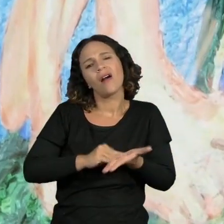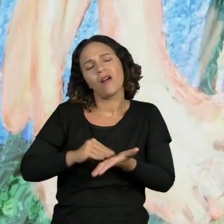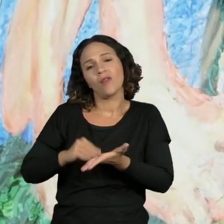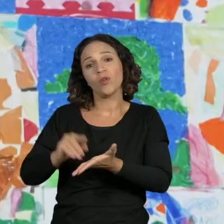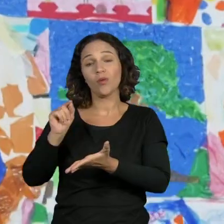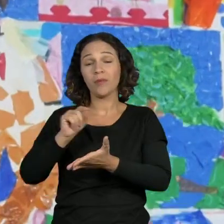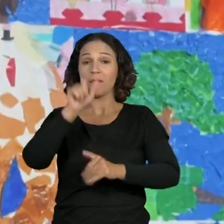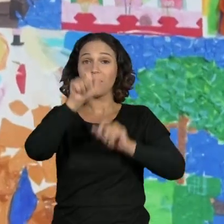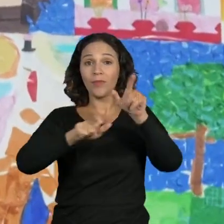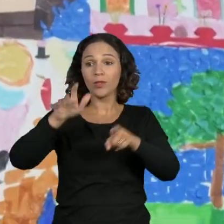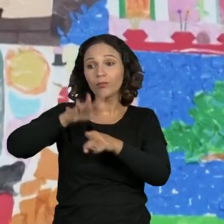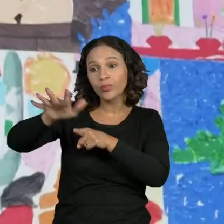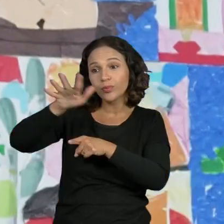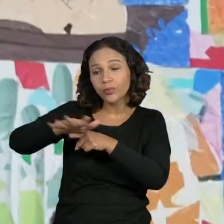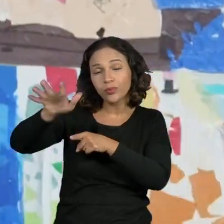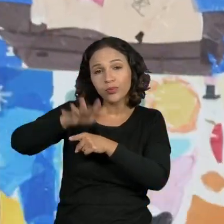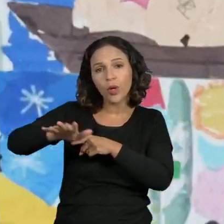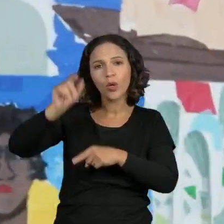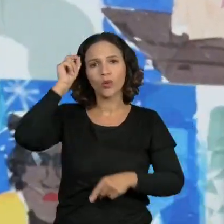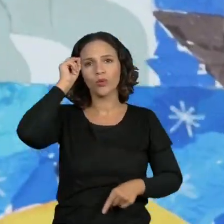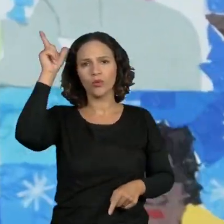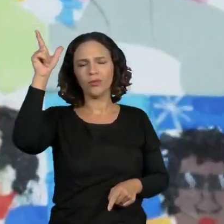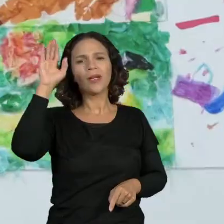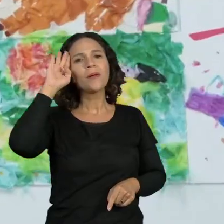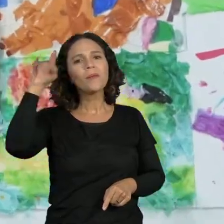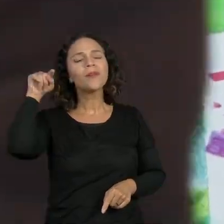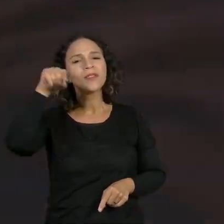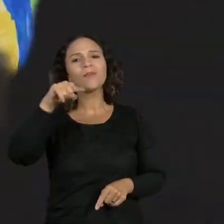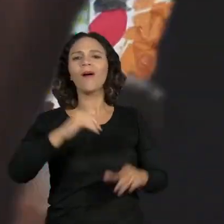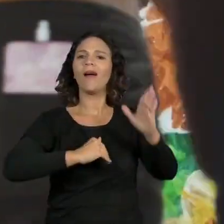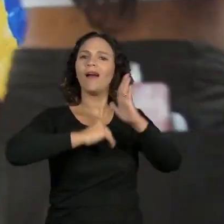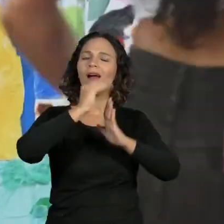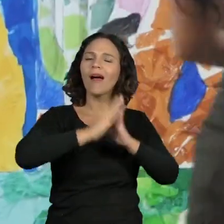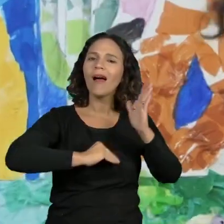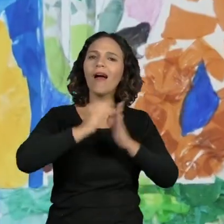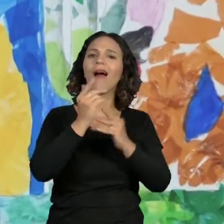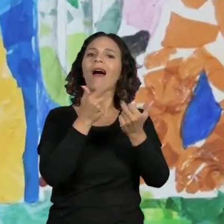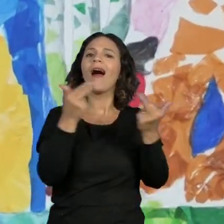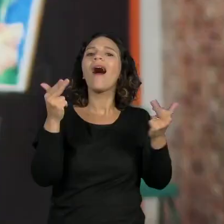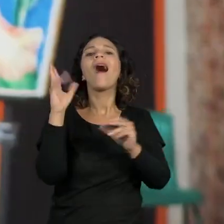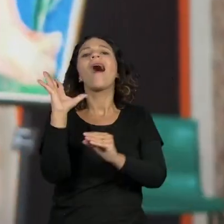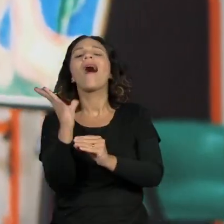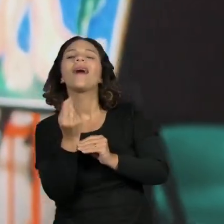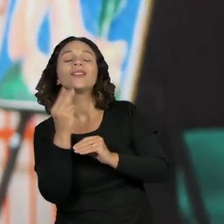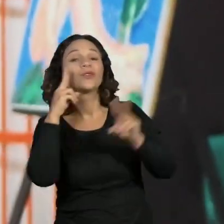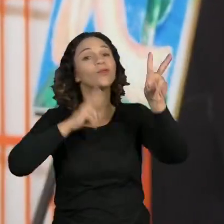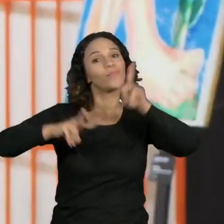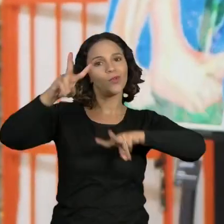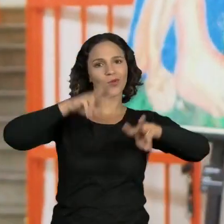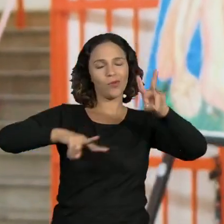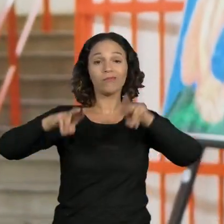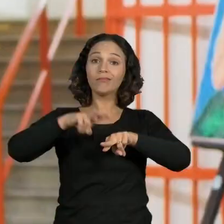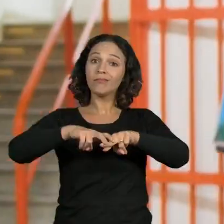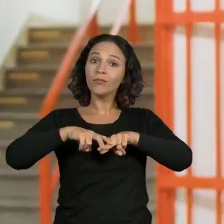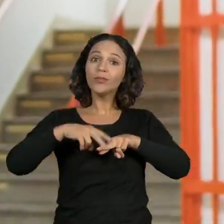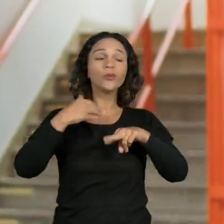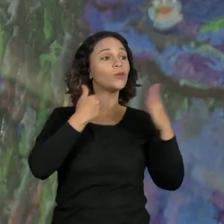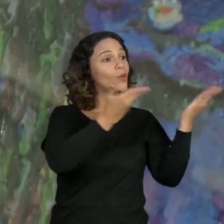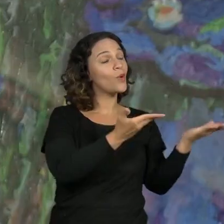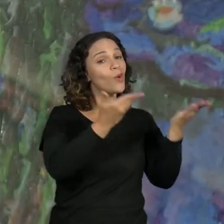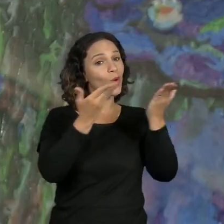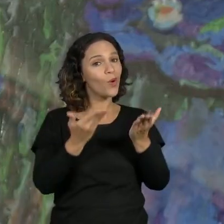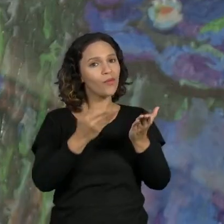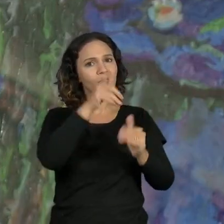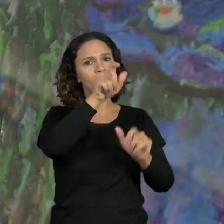o público e a cultura, principalmente nas artes visuais. Então eu levo a arte para um